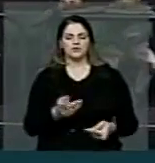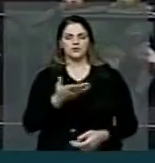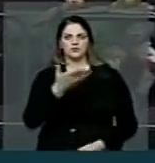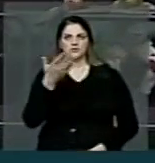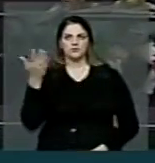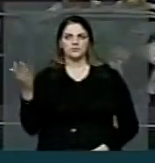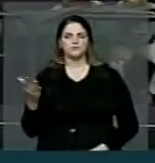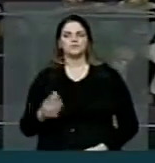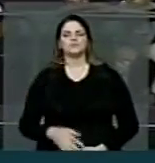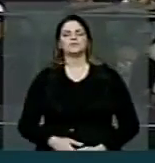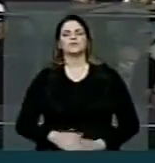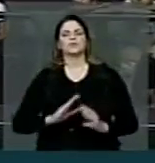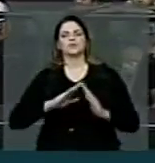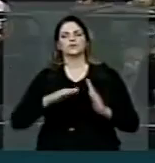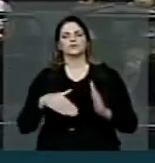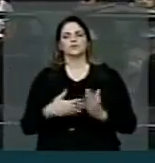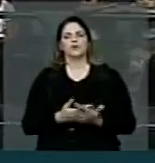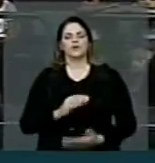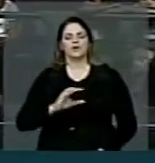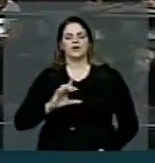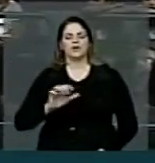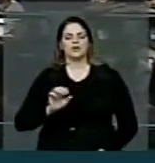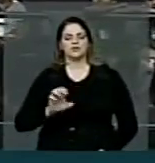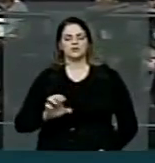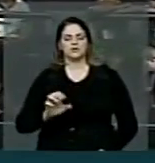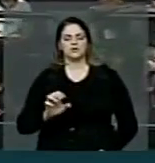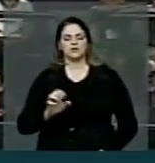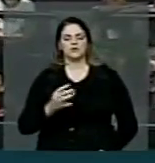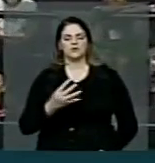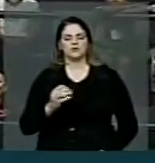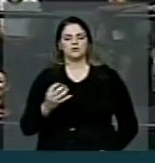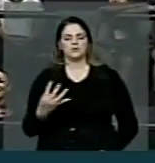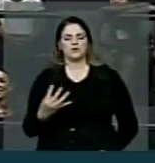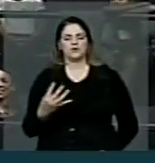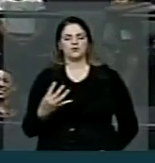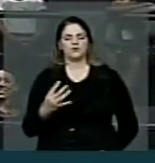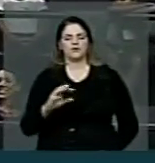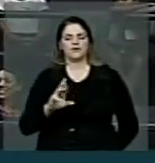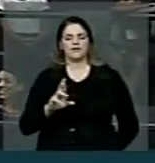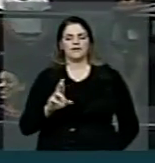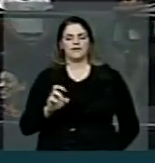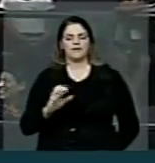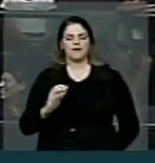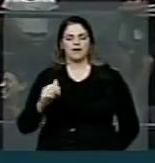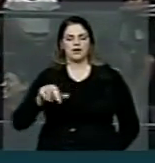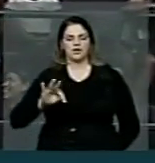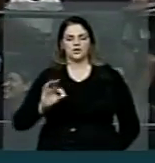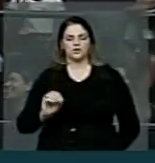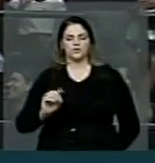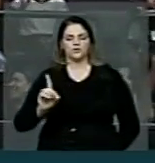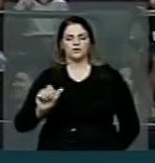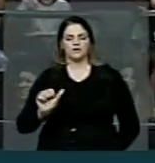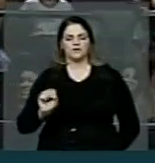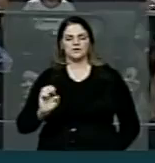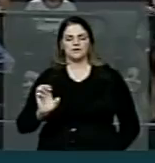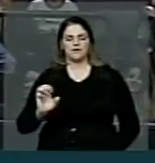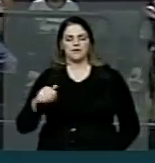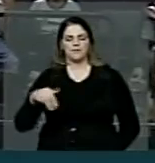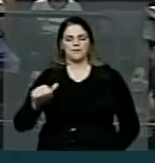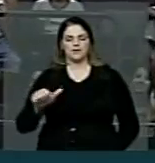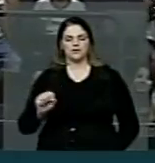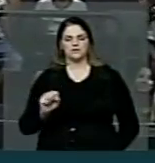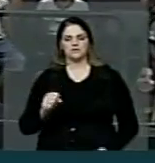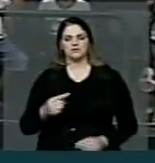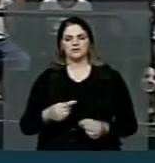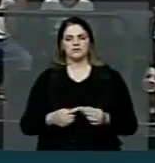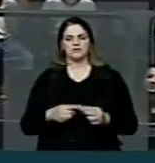os alunos da Escola Classe 404 do Recanto das Emas. Sejam bem-vindos a essa casa. Sinto-se bem no nosso